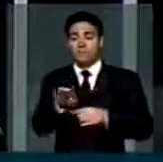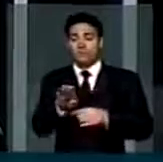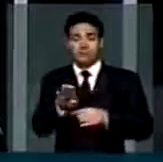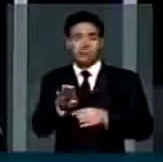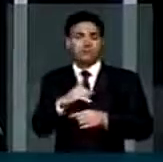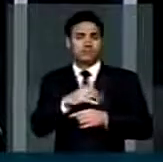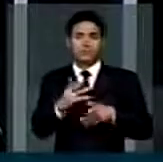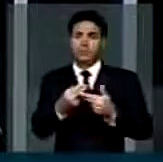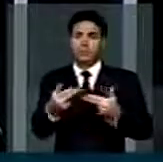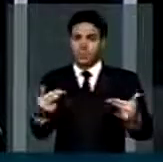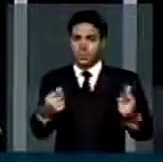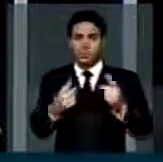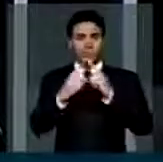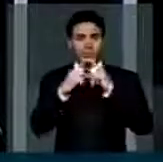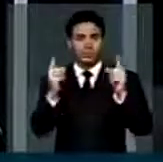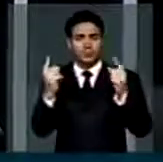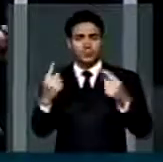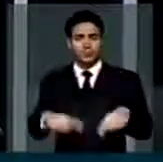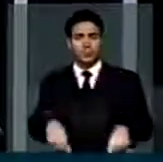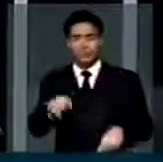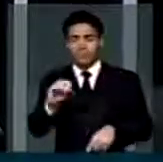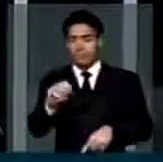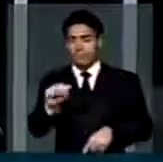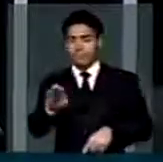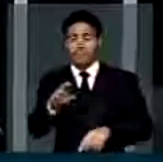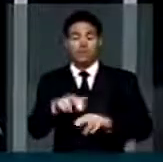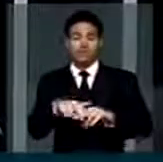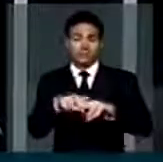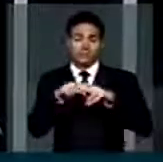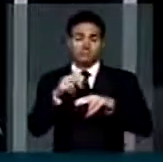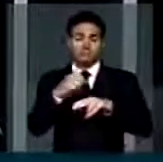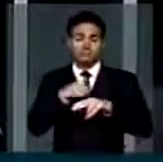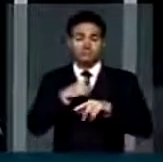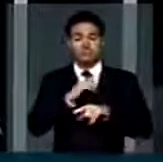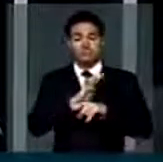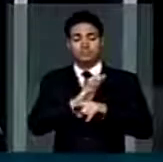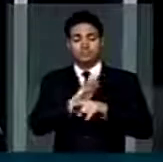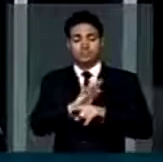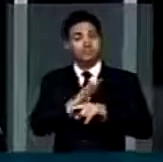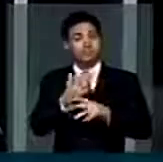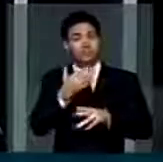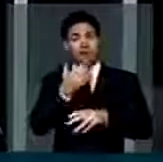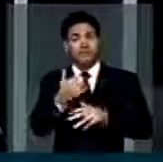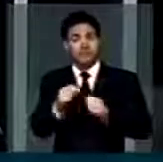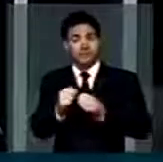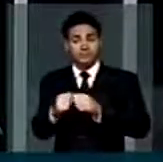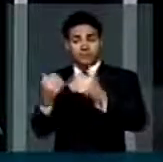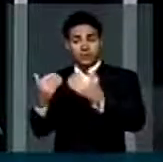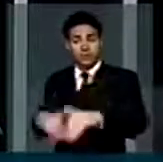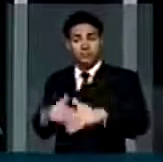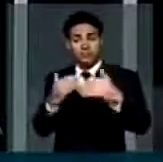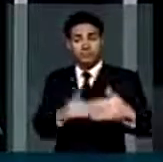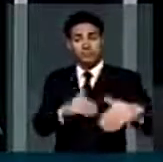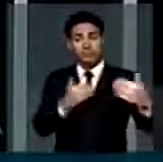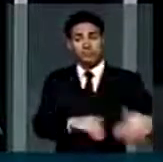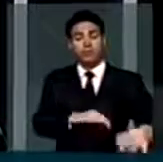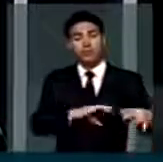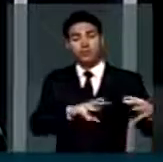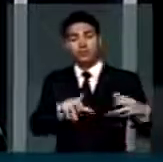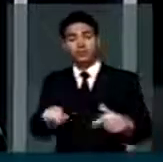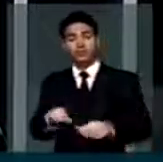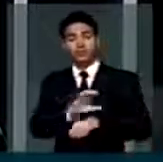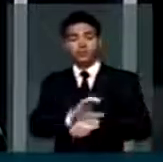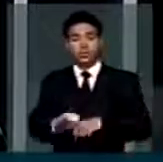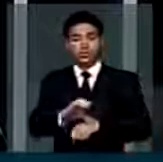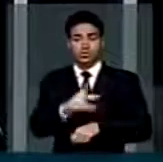OAB e eu estou dando essa contribuição, estendendo o exame de ordem para todos os cursos